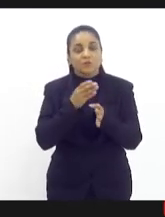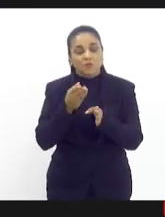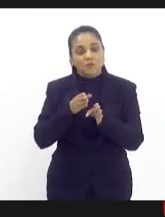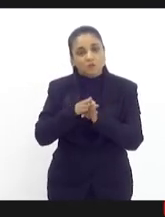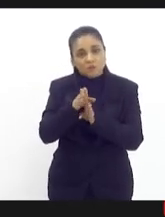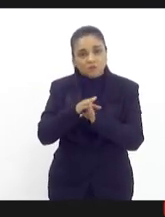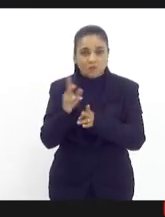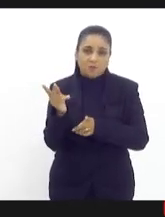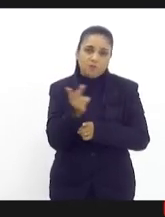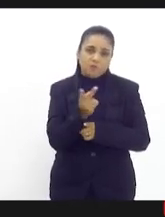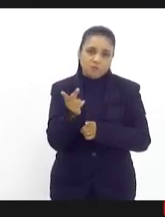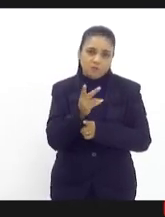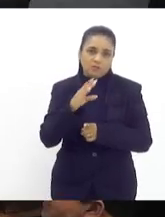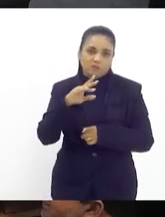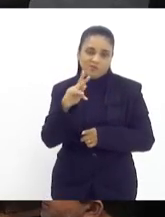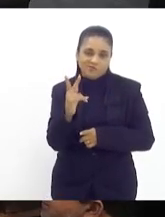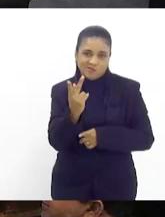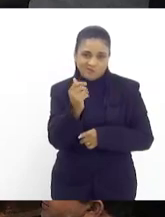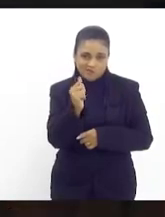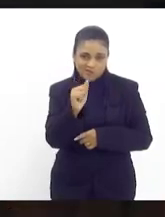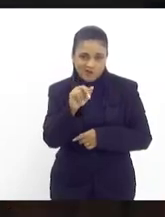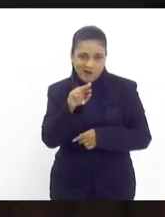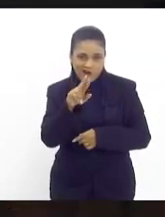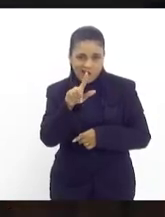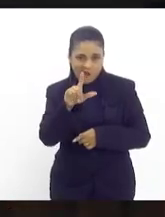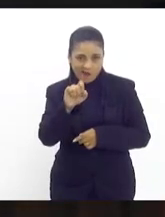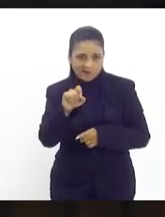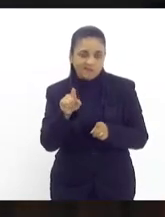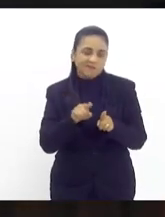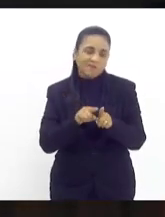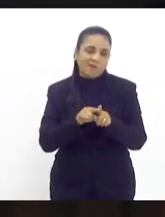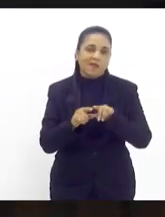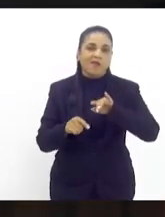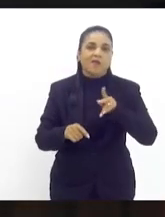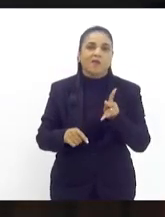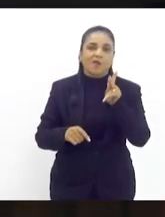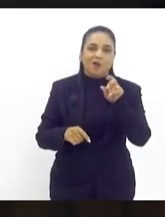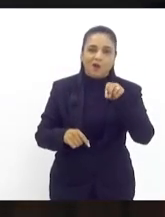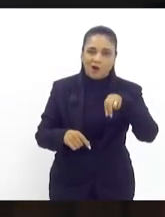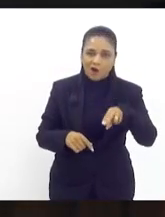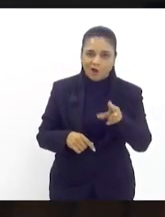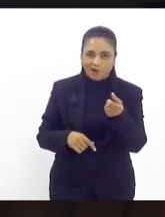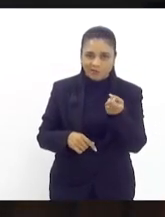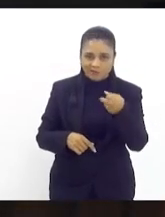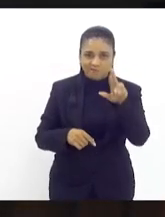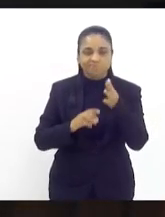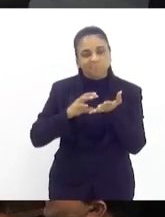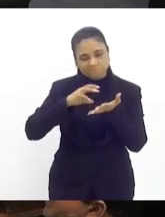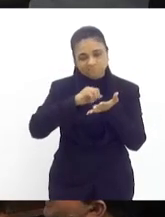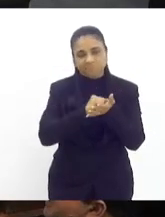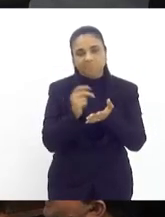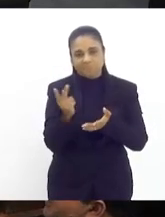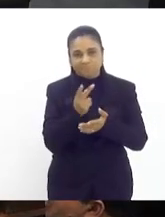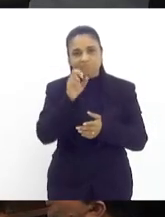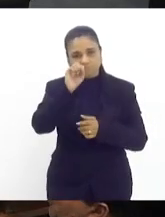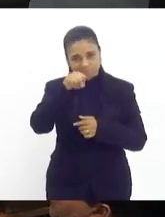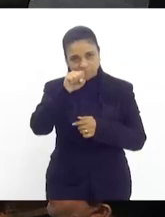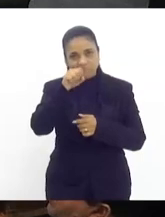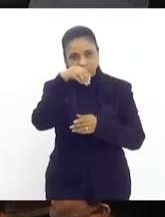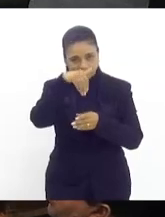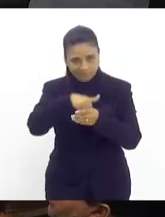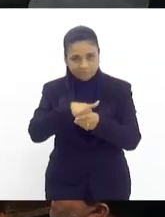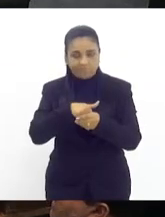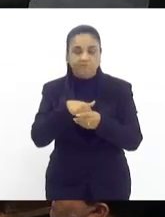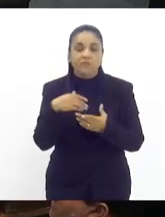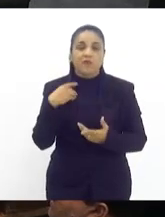Charles Batista. Tudo bem, está consignado, deputado Daniel Librelon. Muito obrigado. Obrigado. Deputado